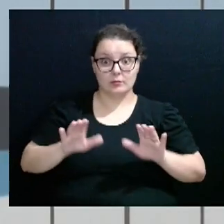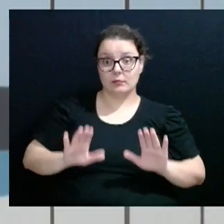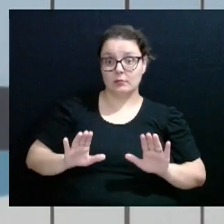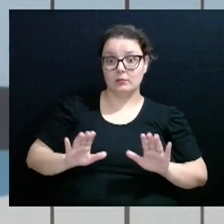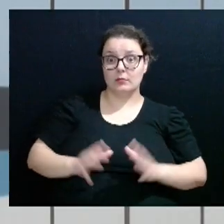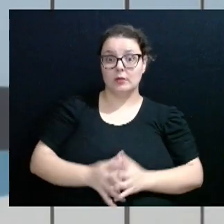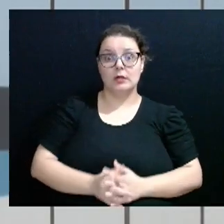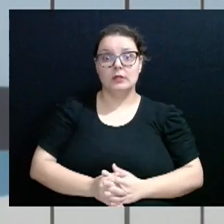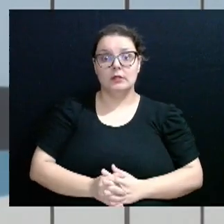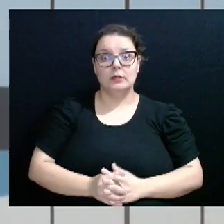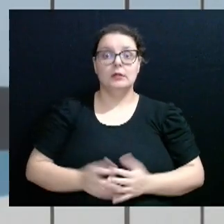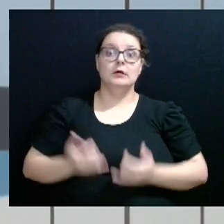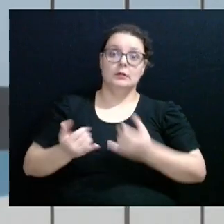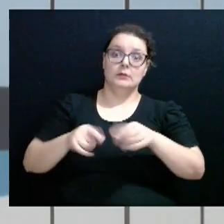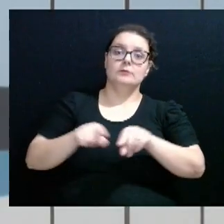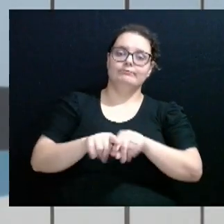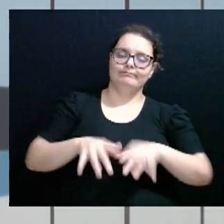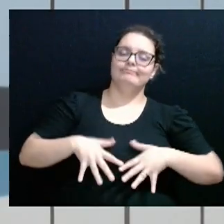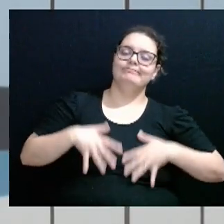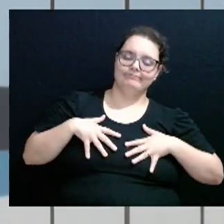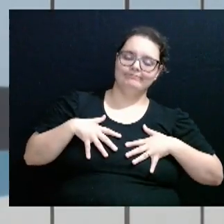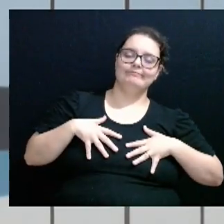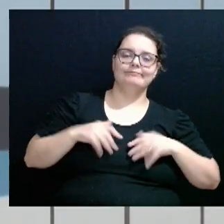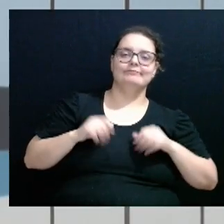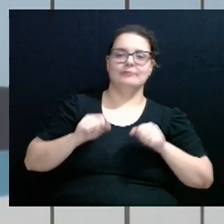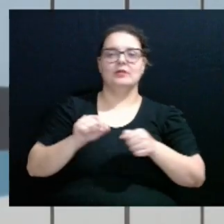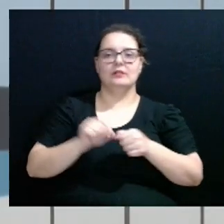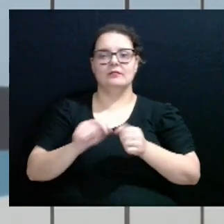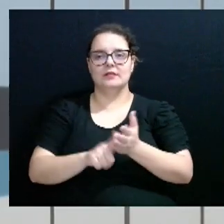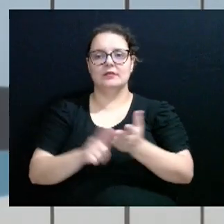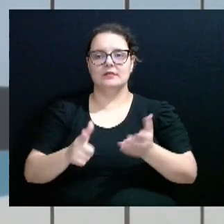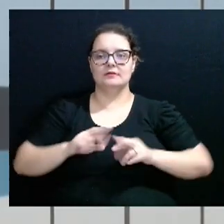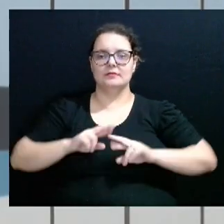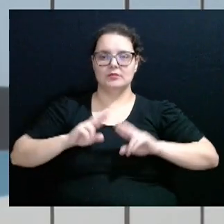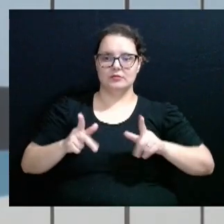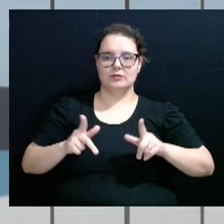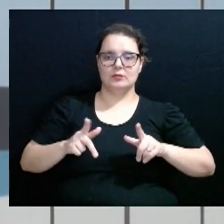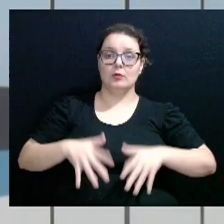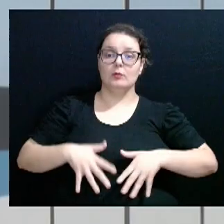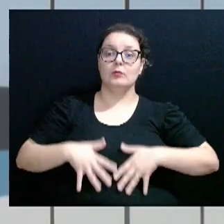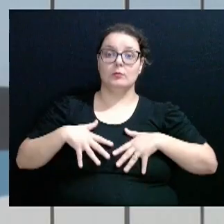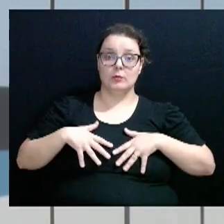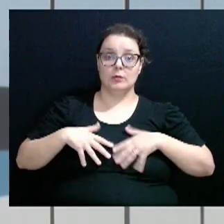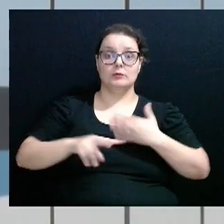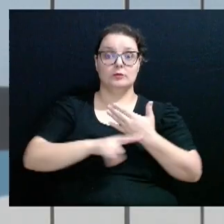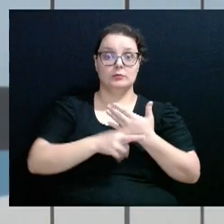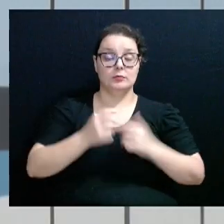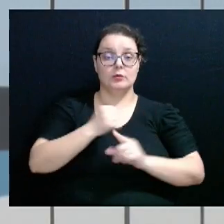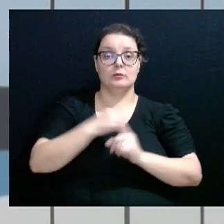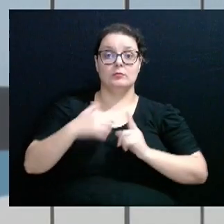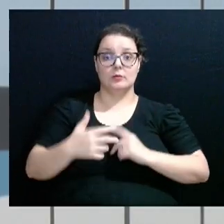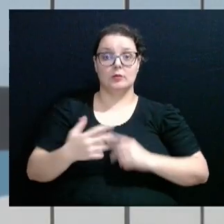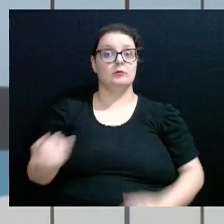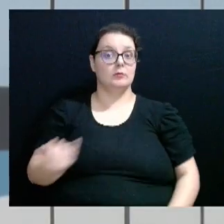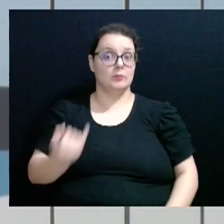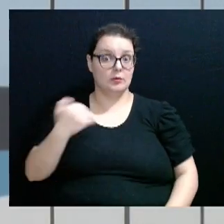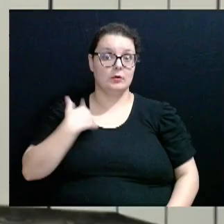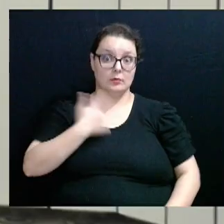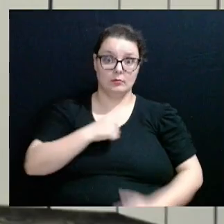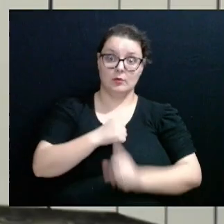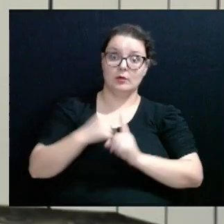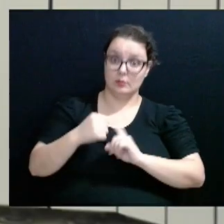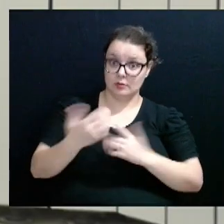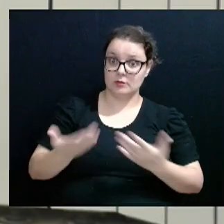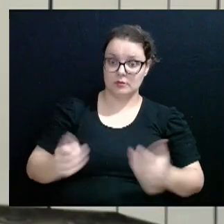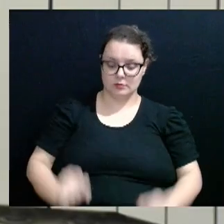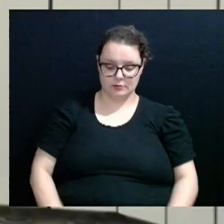é um orgulho poder fazer esse jornalismo diferente, um jornalismo que tem um impacto social muito relevante para a nossa sociedade. Tá, e como